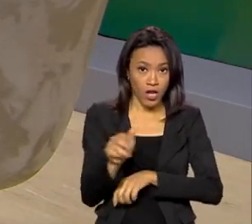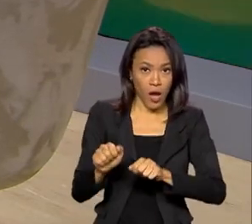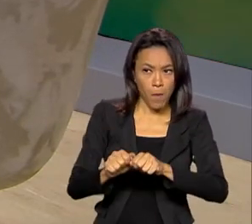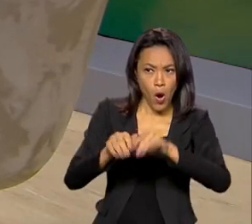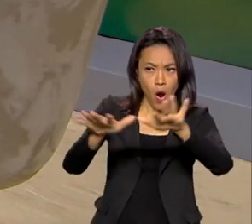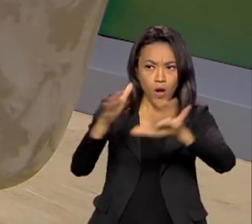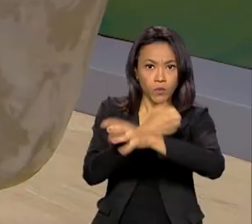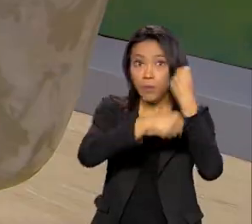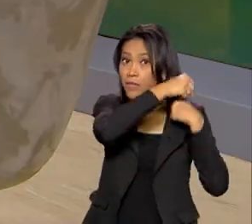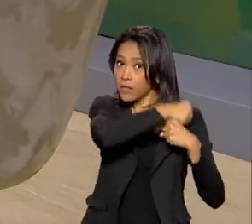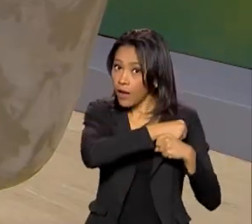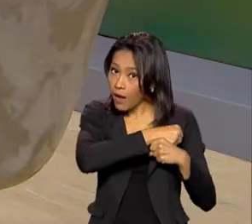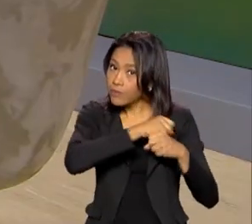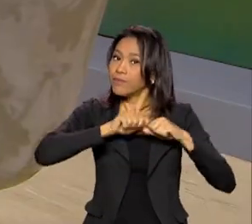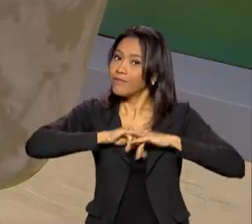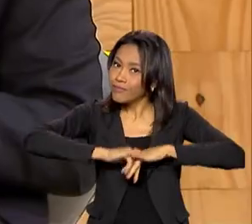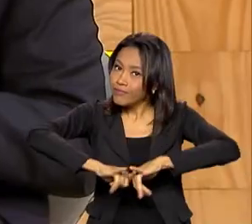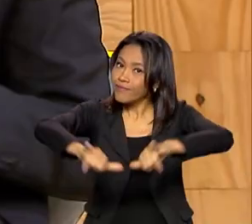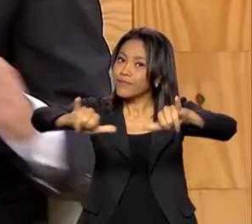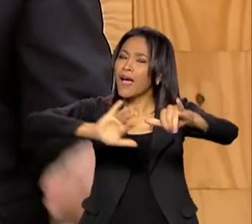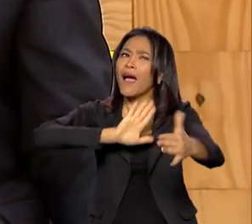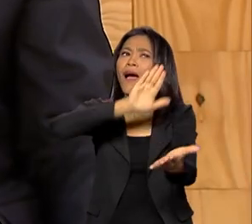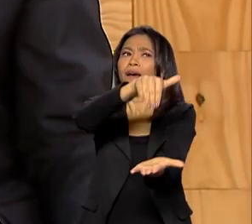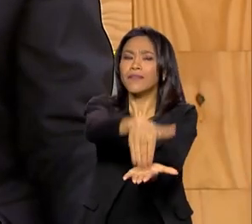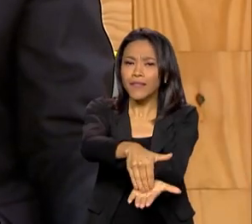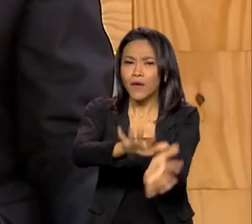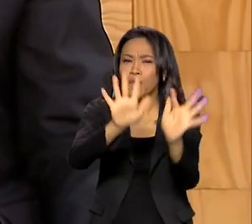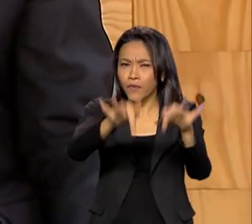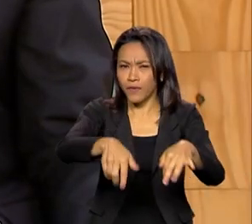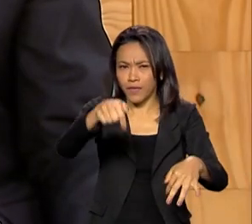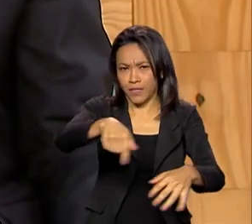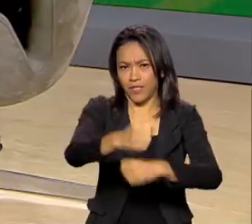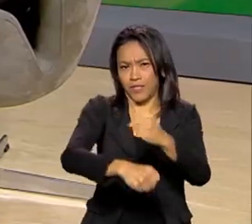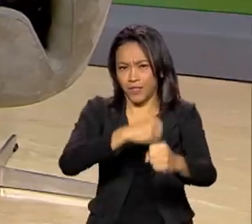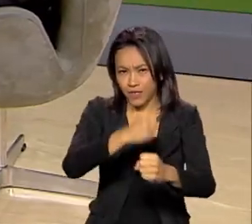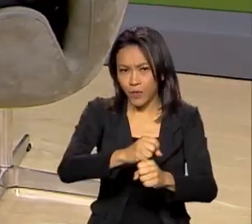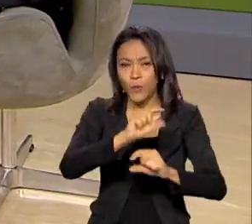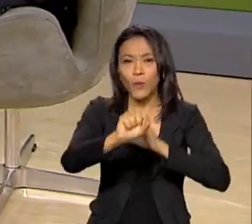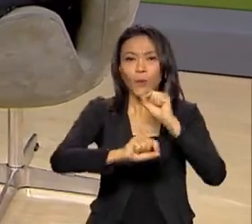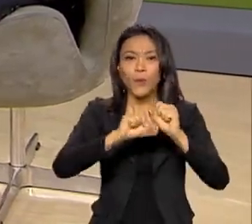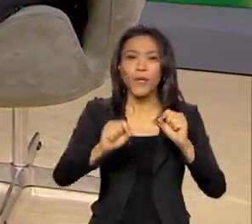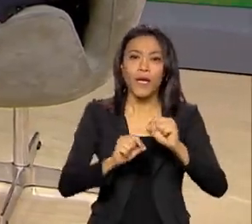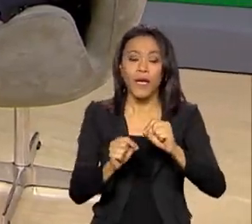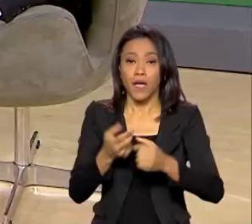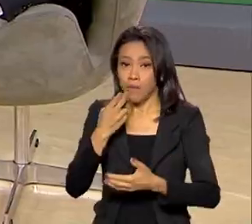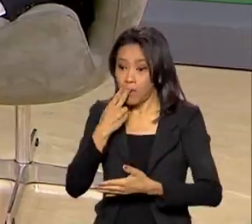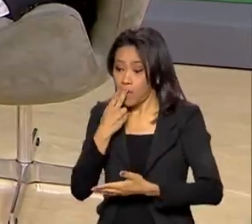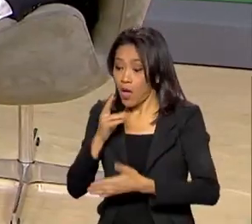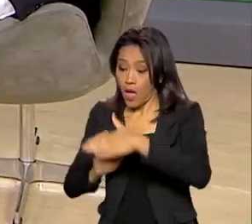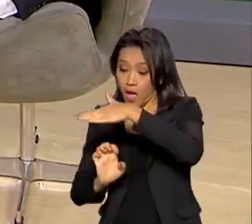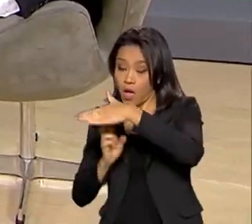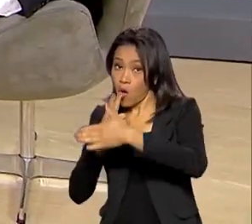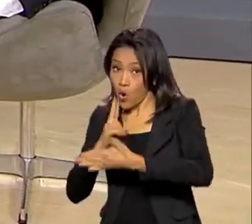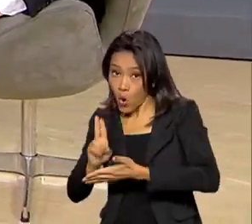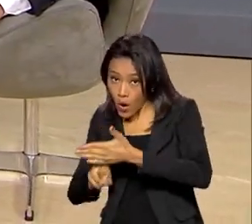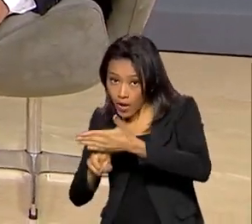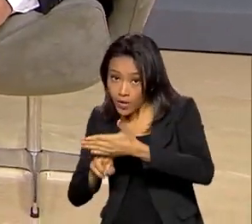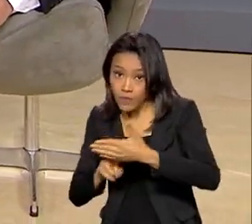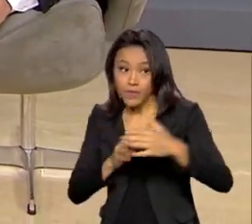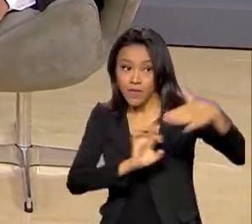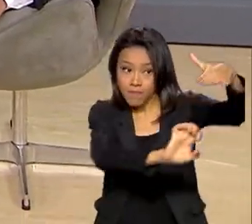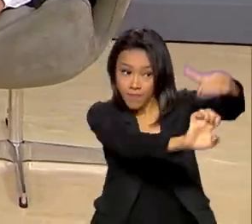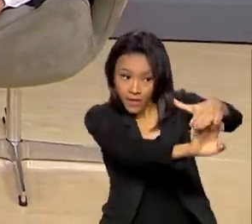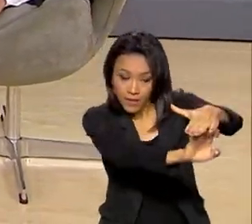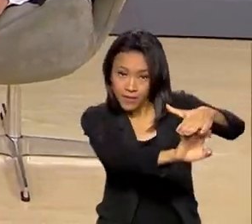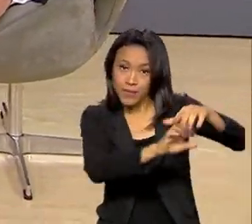ano passado e estamos lançando até o final do ano, que são as nossas Correios Empresas, que são agências dedicadas